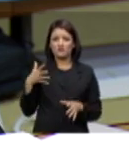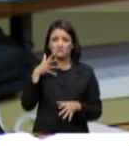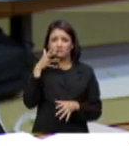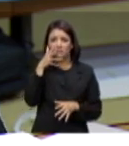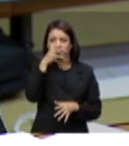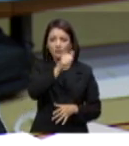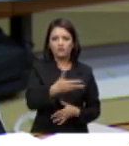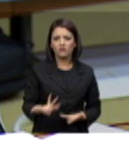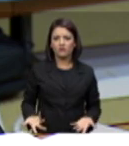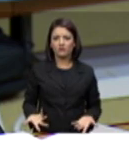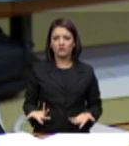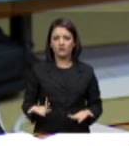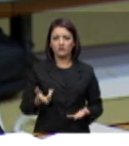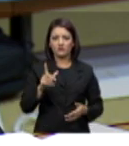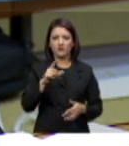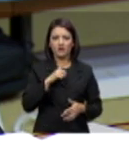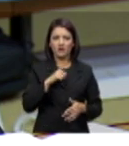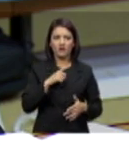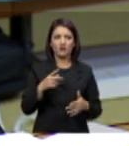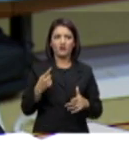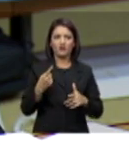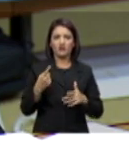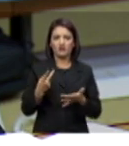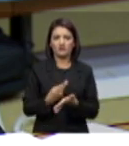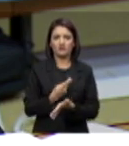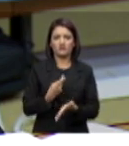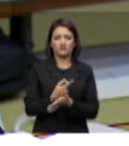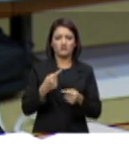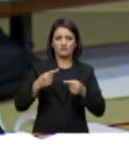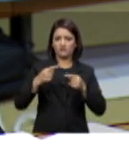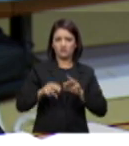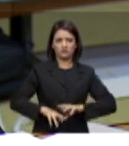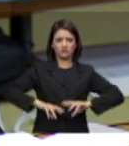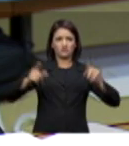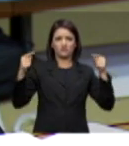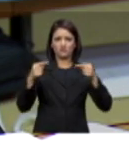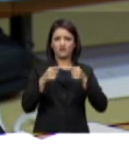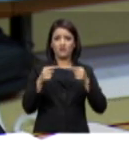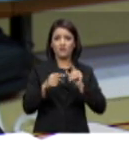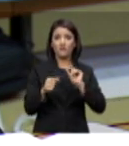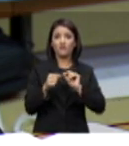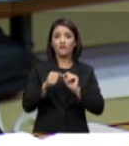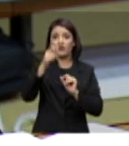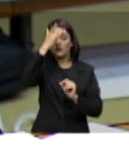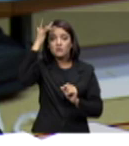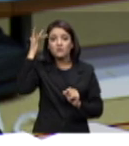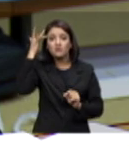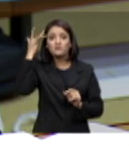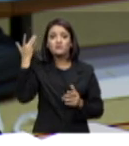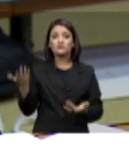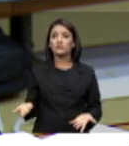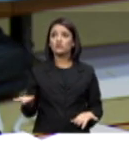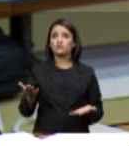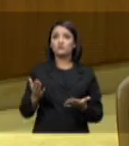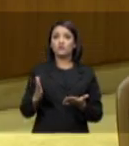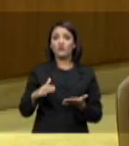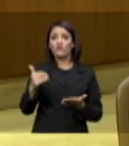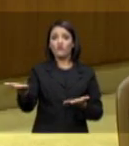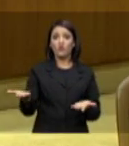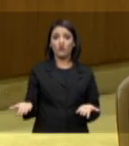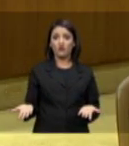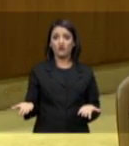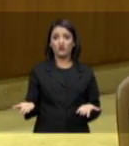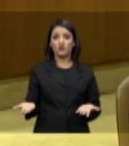é fora exatamente da matéria objeto do litígio formulado por um amigos cure que amigo da corpo não é fora do